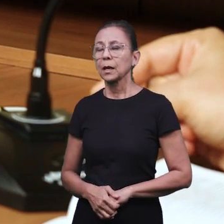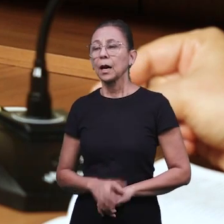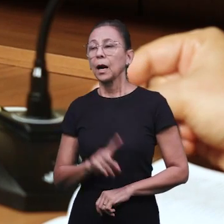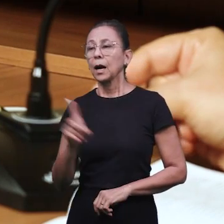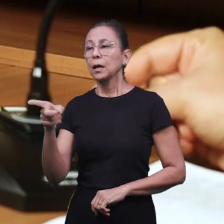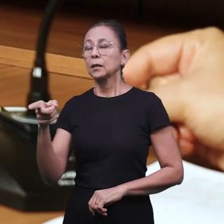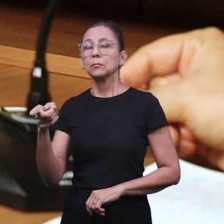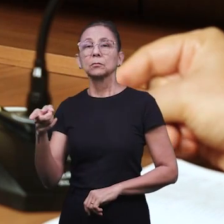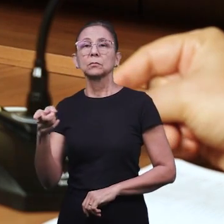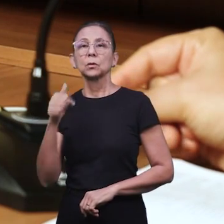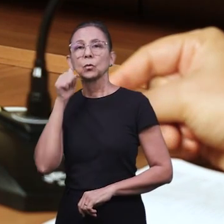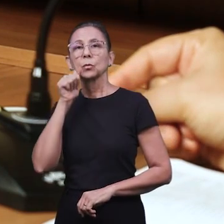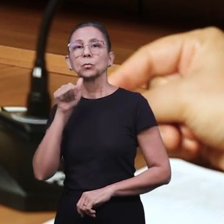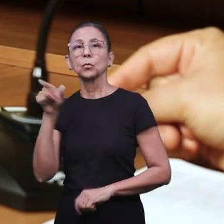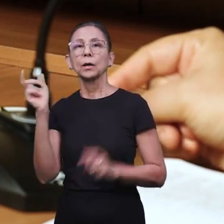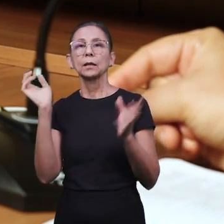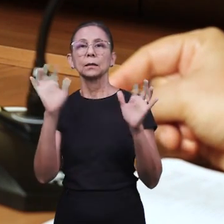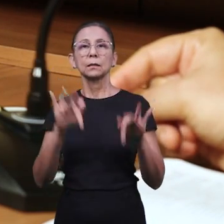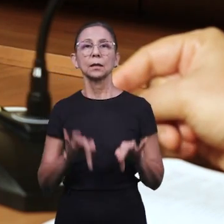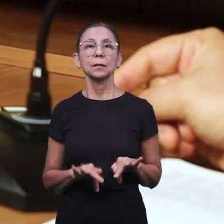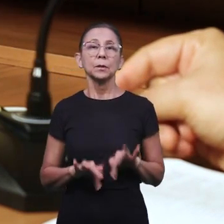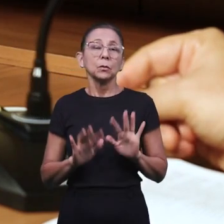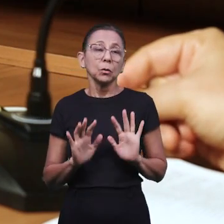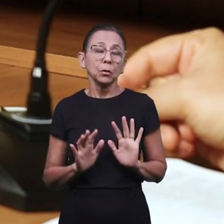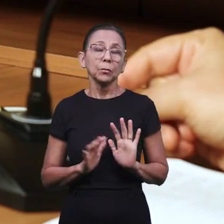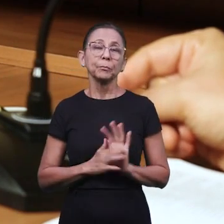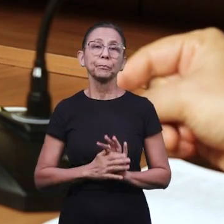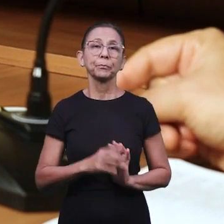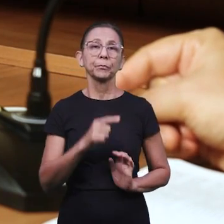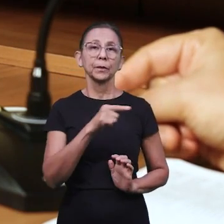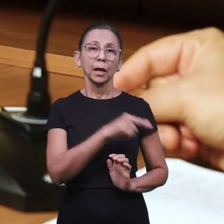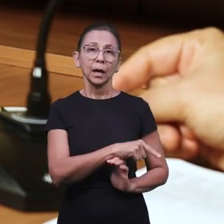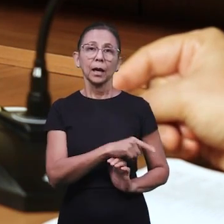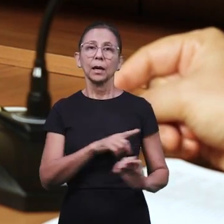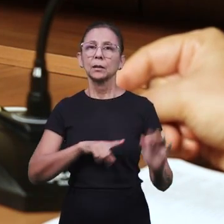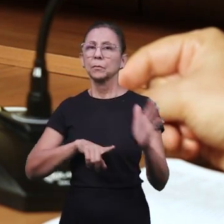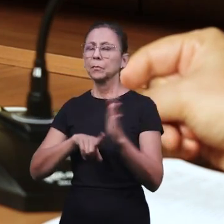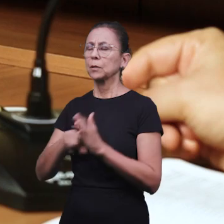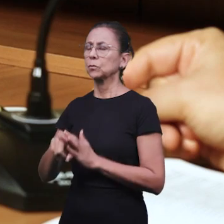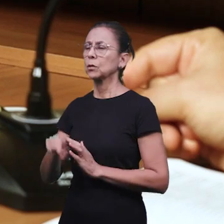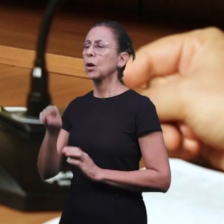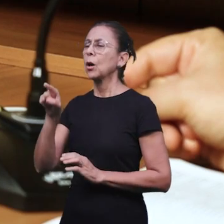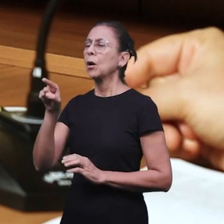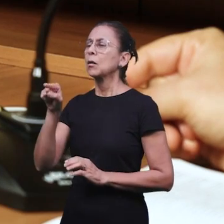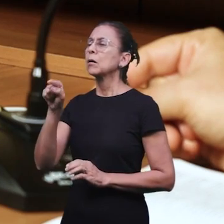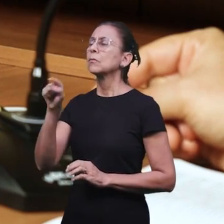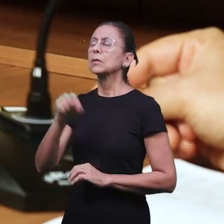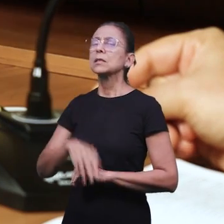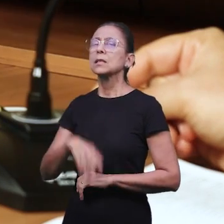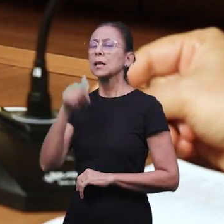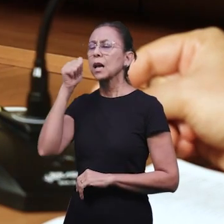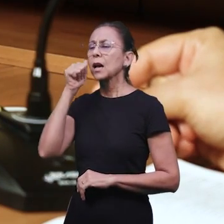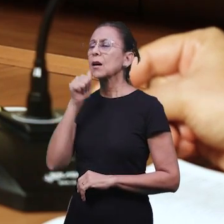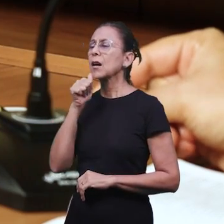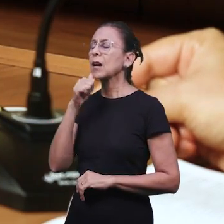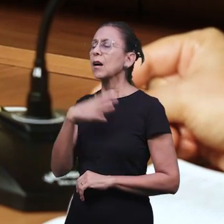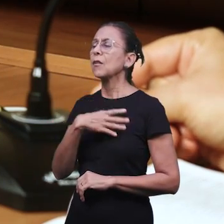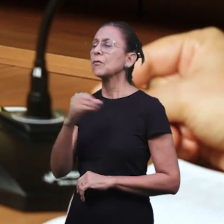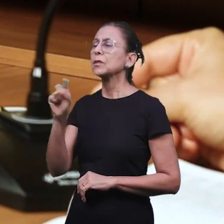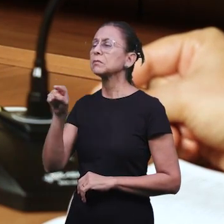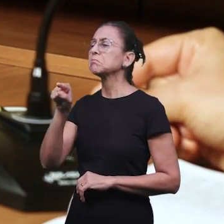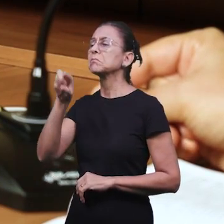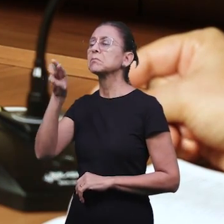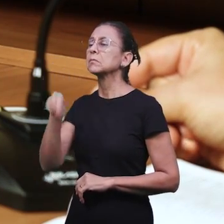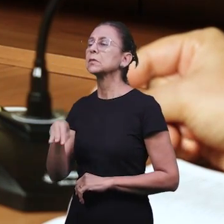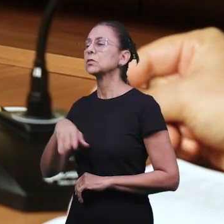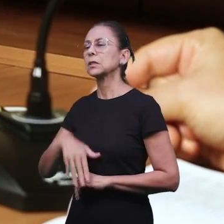ele perguntou para ela assim, de quem tu és filha? 2 perguntas. E eu queria pedir licença a você, aos ouvintes,